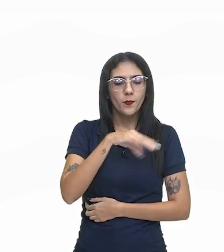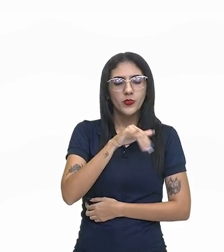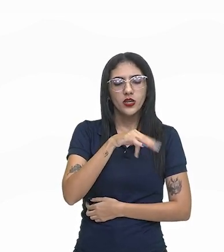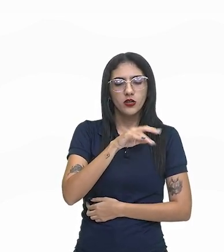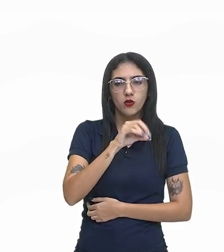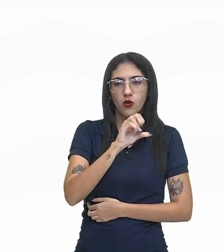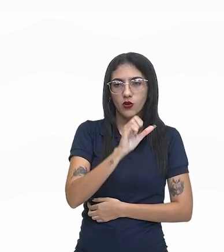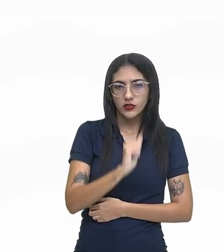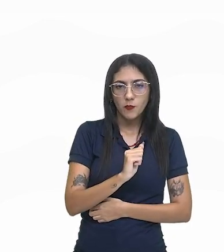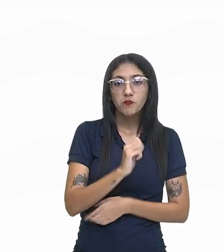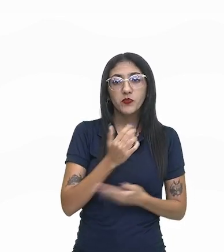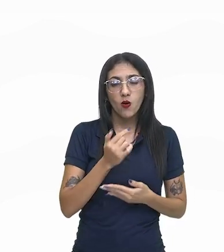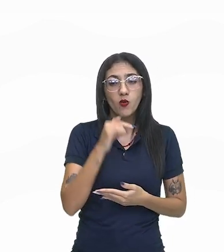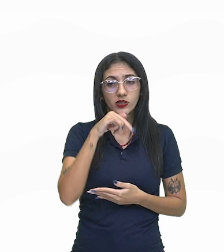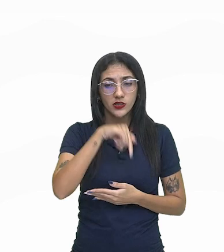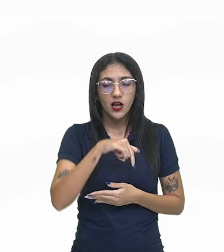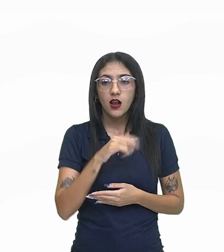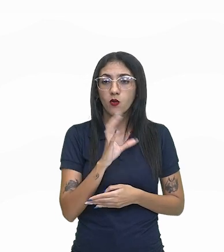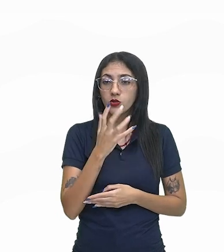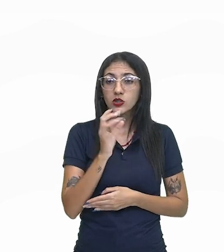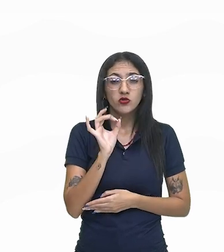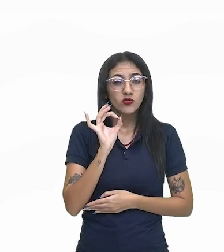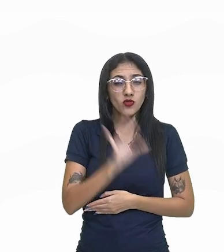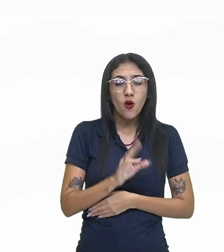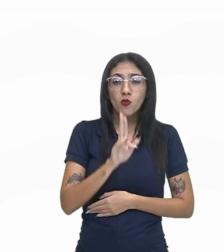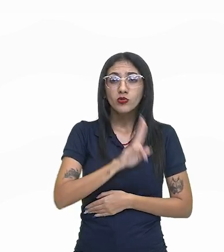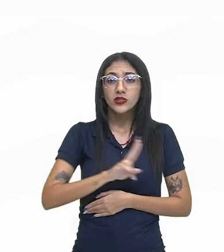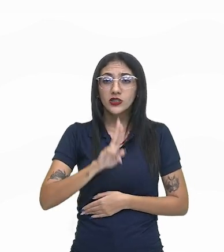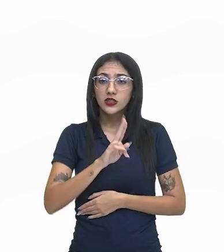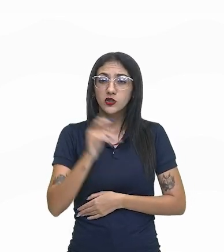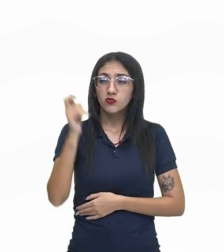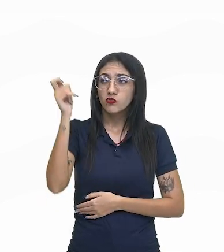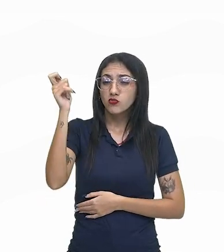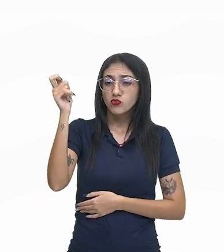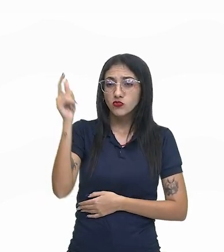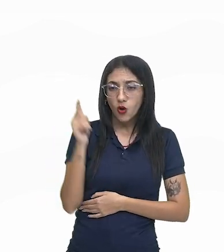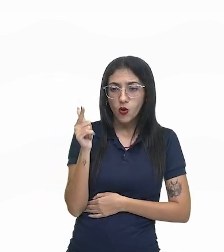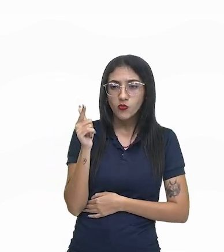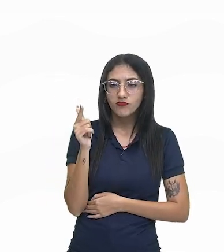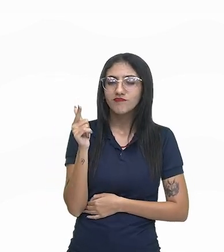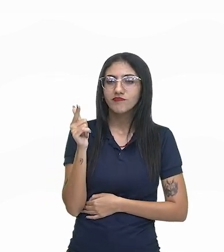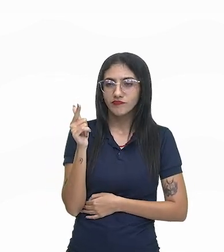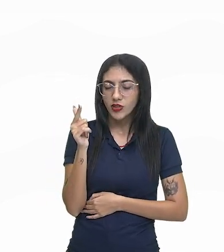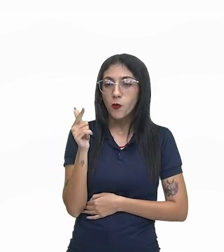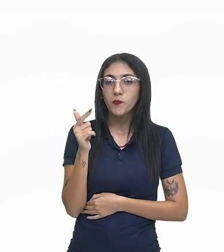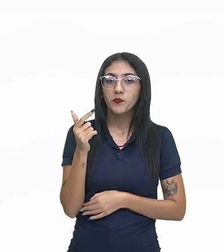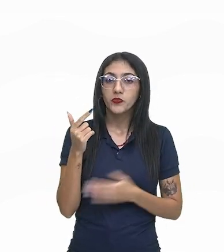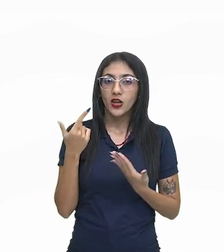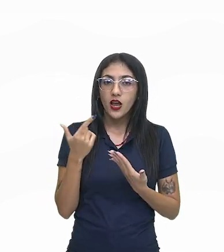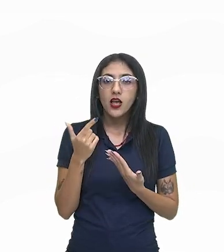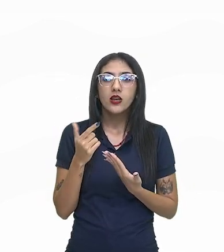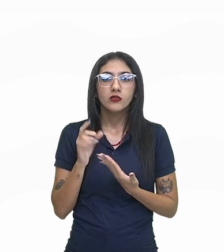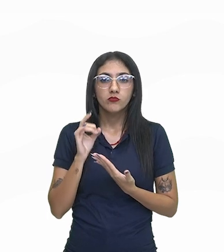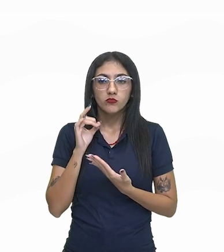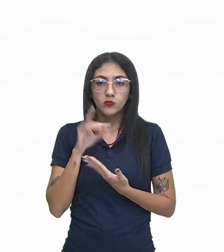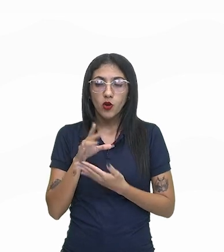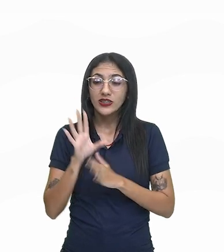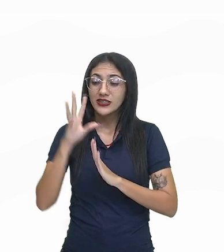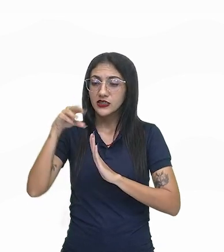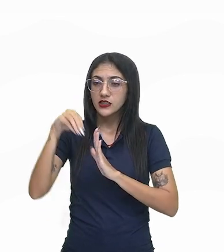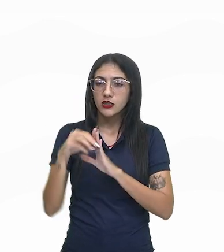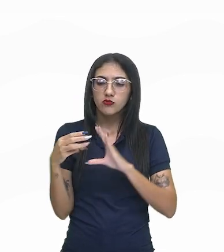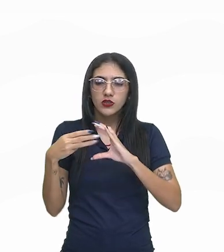ocorrerão reações somente com a presença de luz. E essas reações acontecem no